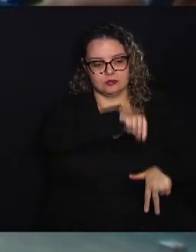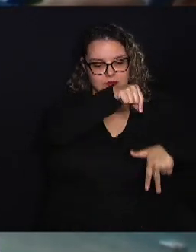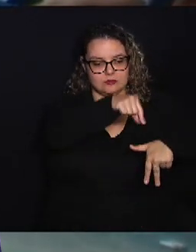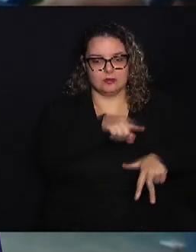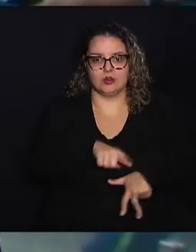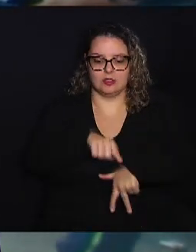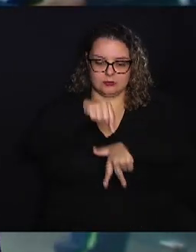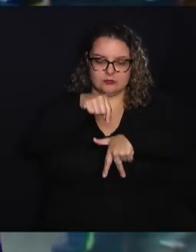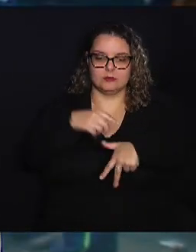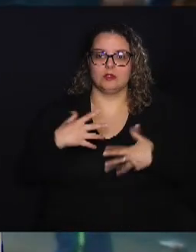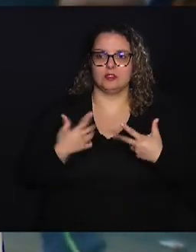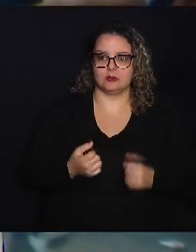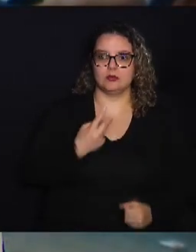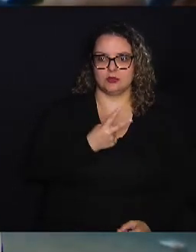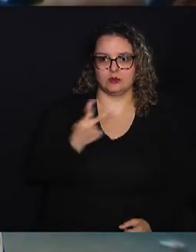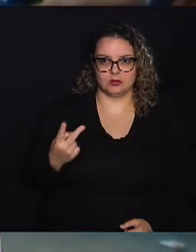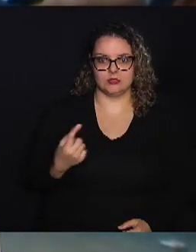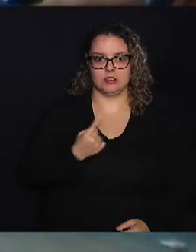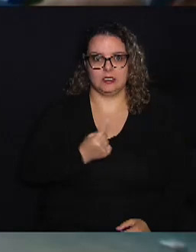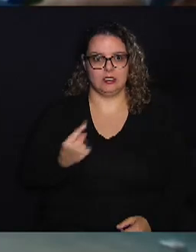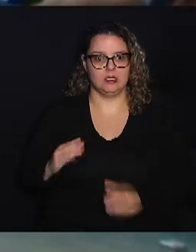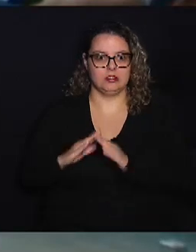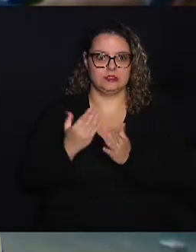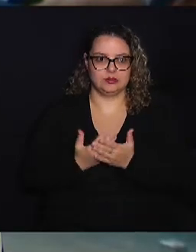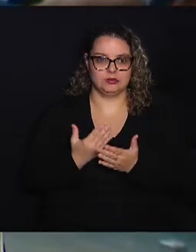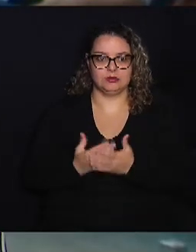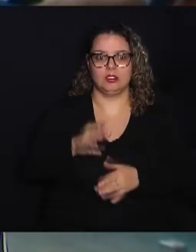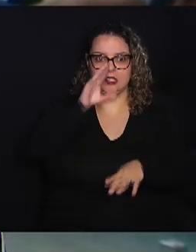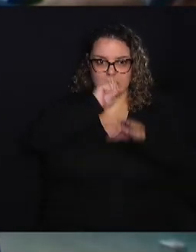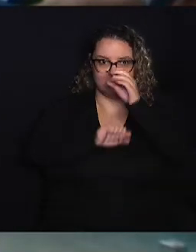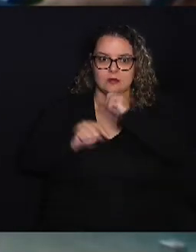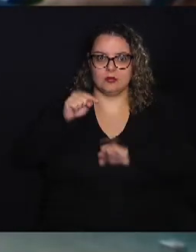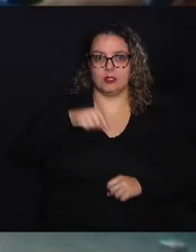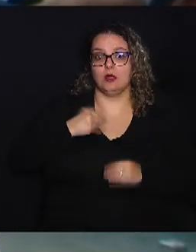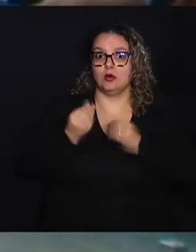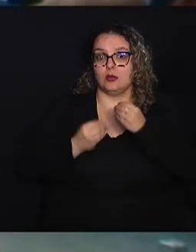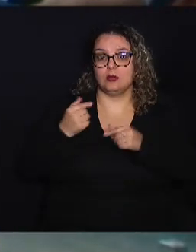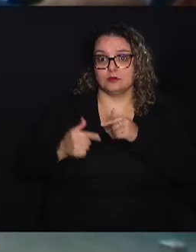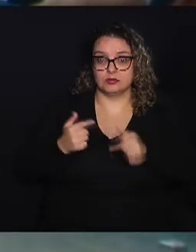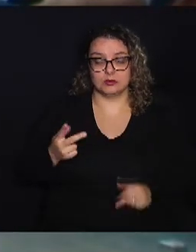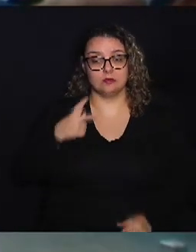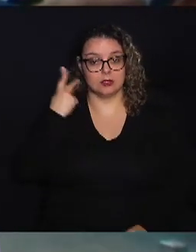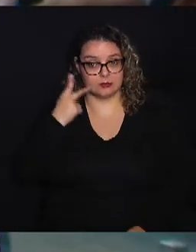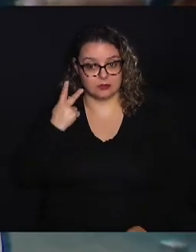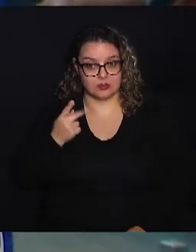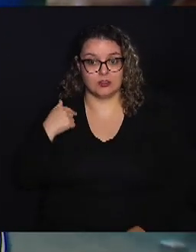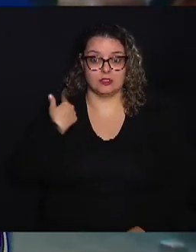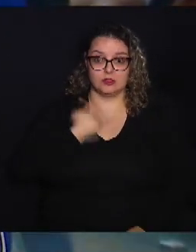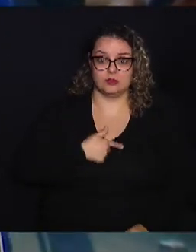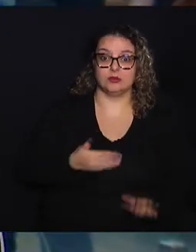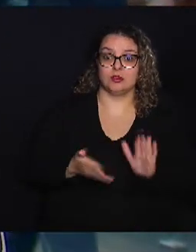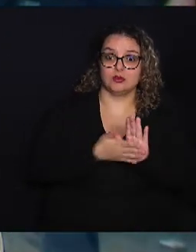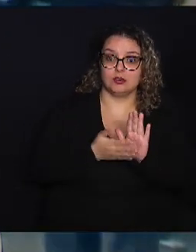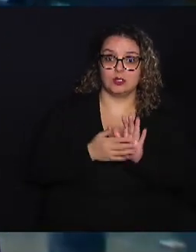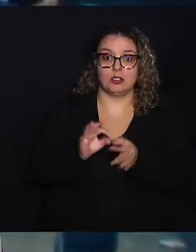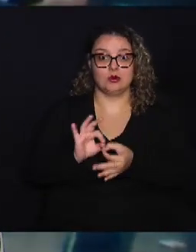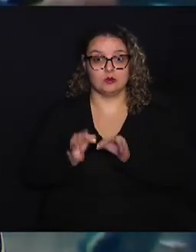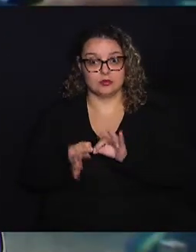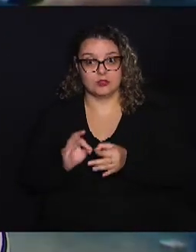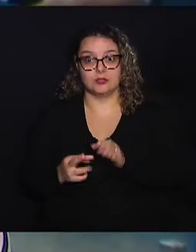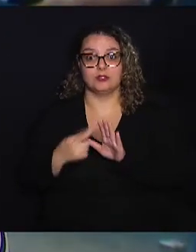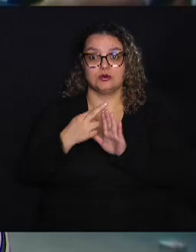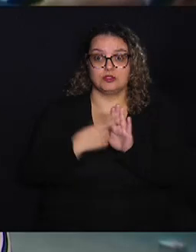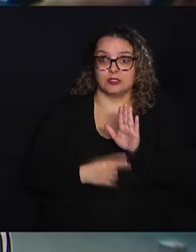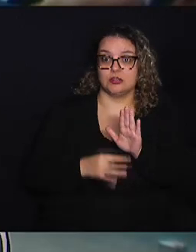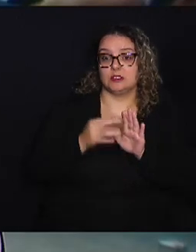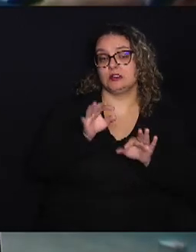por escola e eles aprendem aqui como que é o trabalho de um vereador e a gente propõe uma oficina de redação de